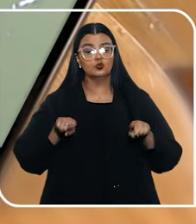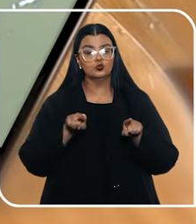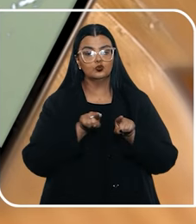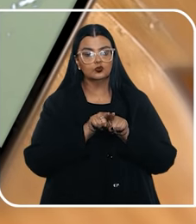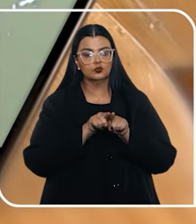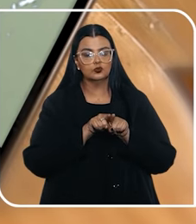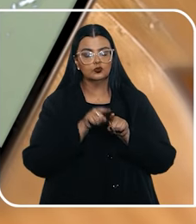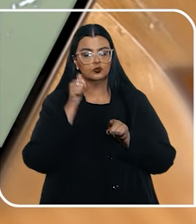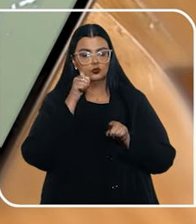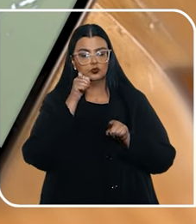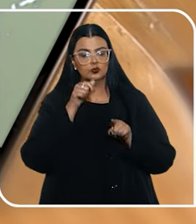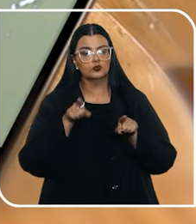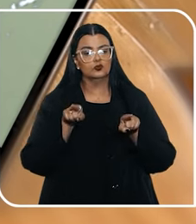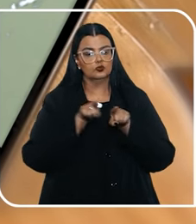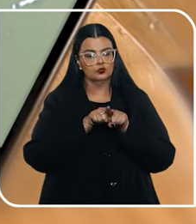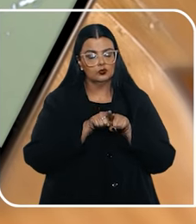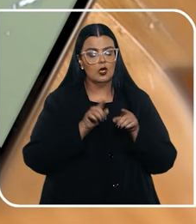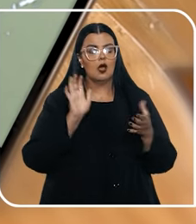juntou, né?